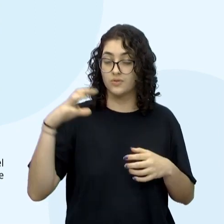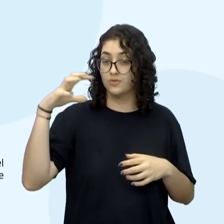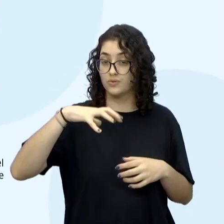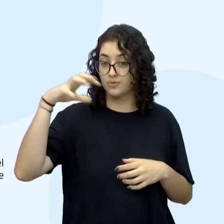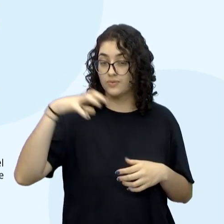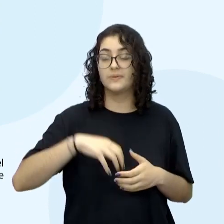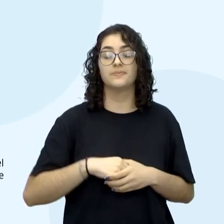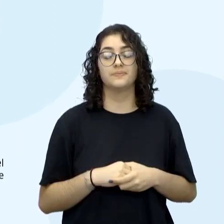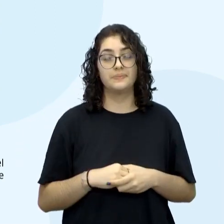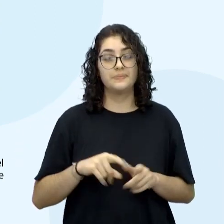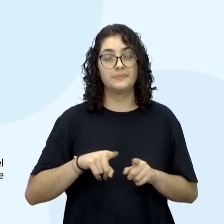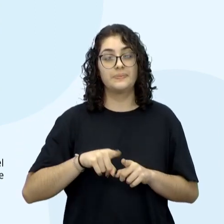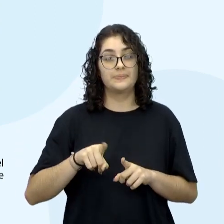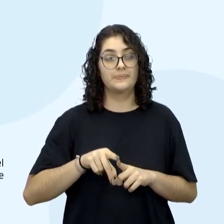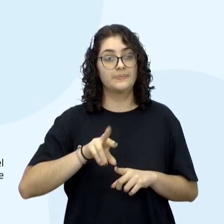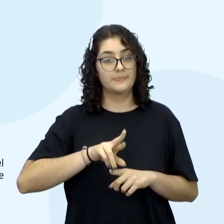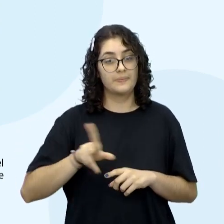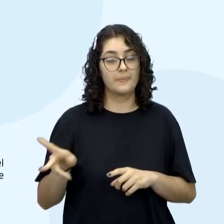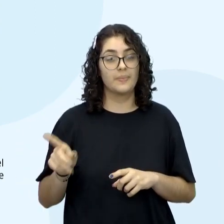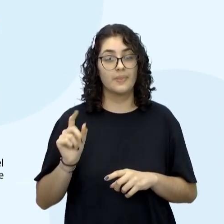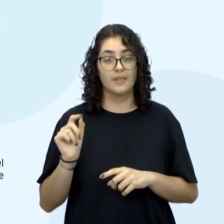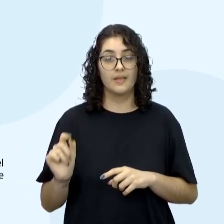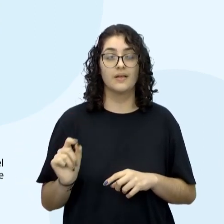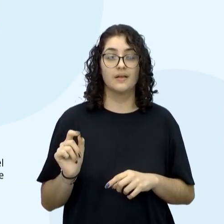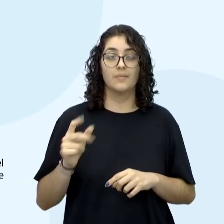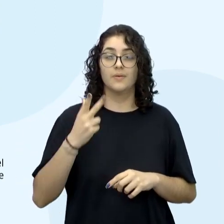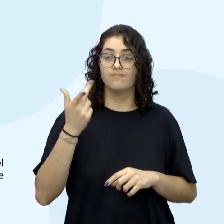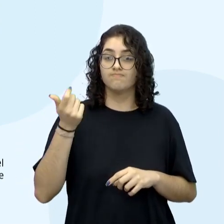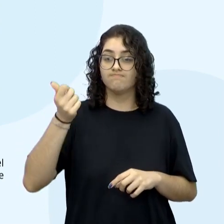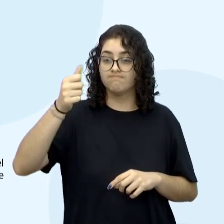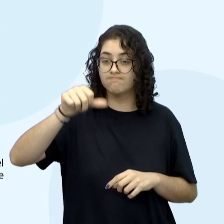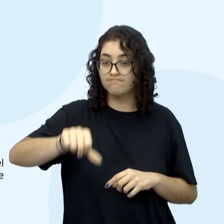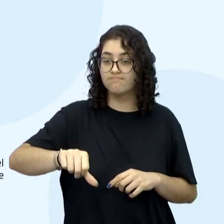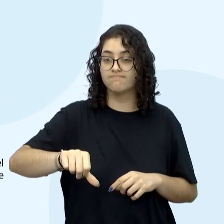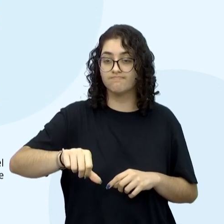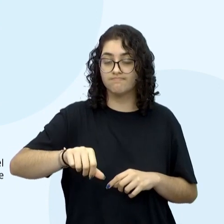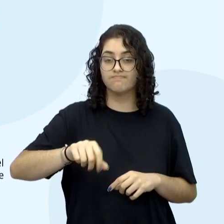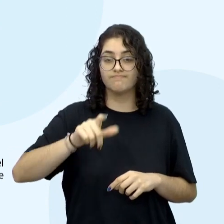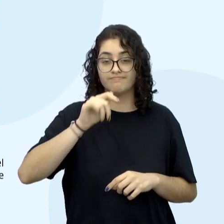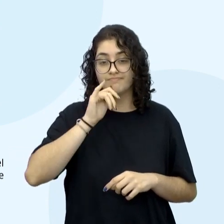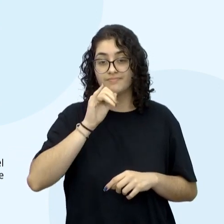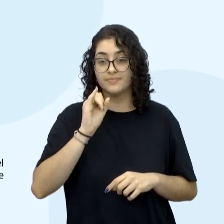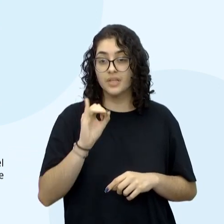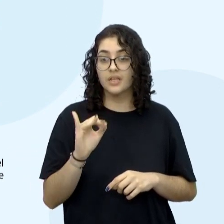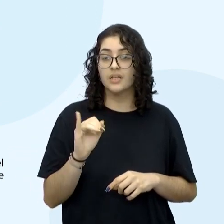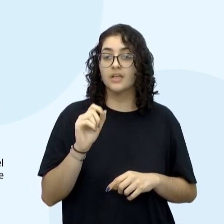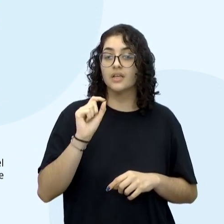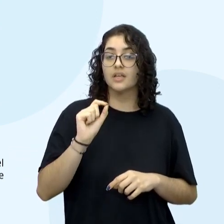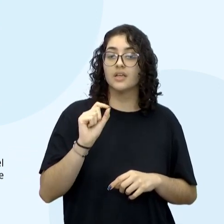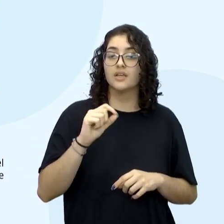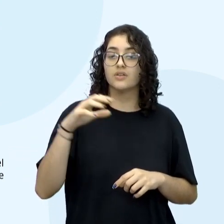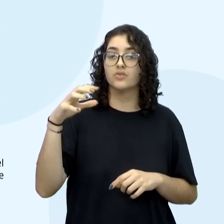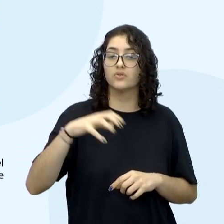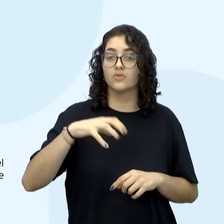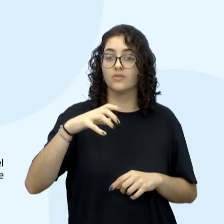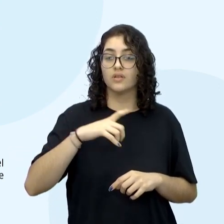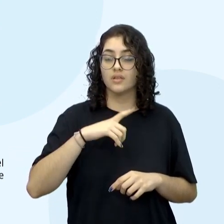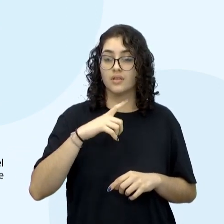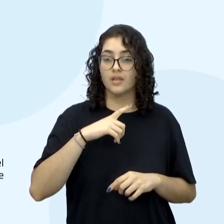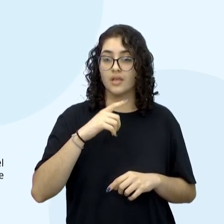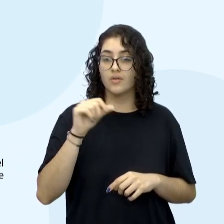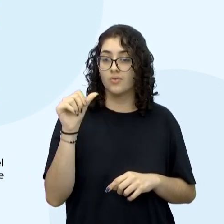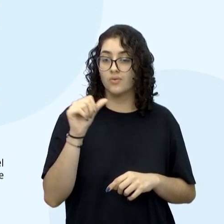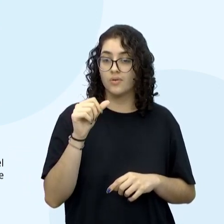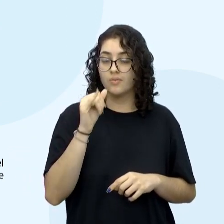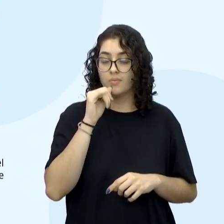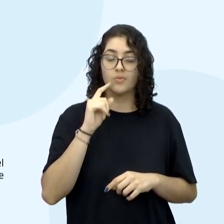a outra coisa, a chuva, isso também se agrava, essa erosão, se a chuva passa por um processo de acidez. Então,